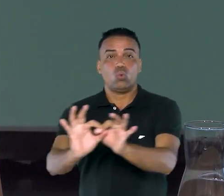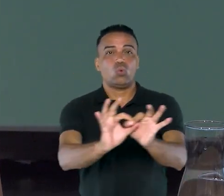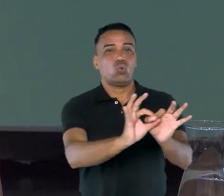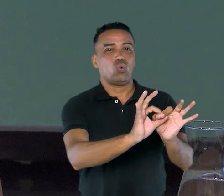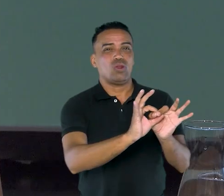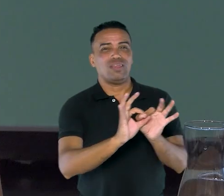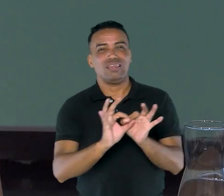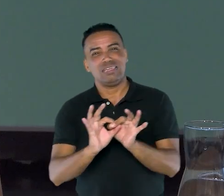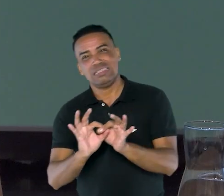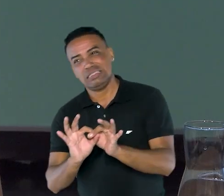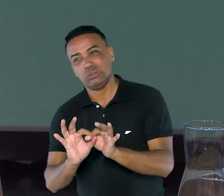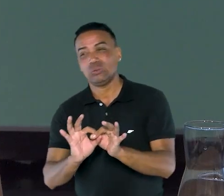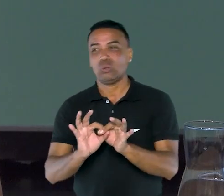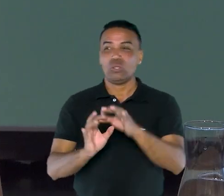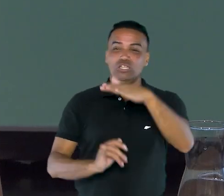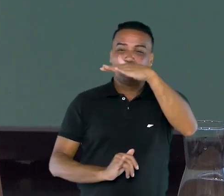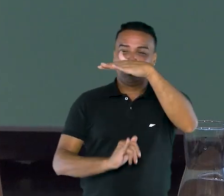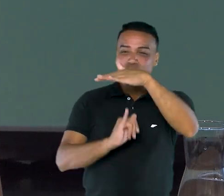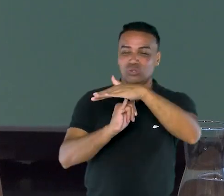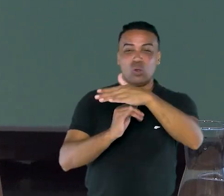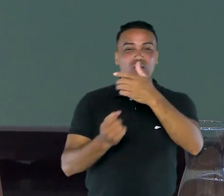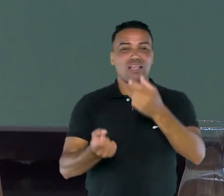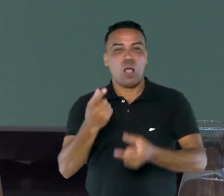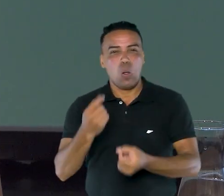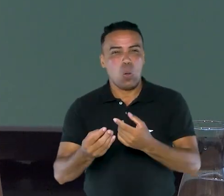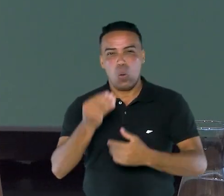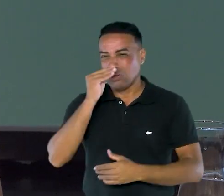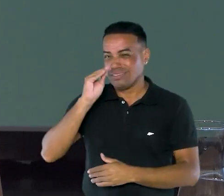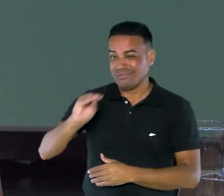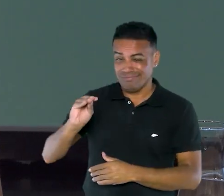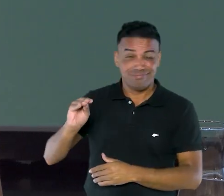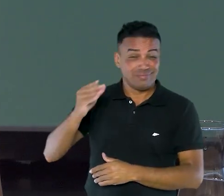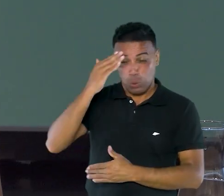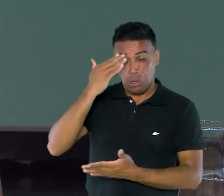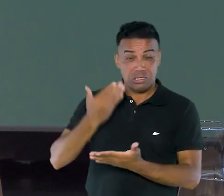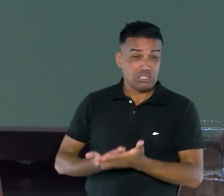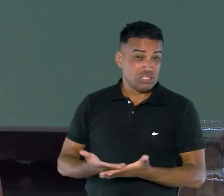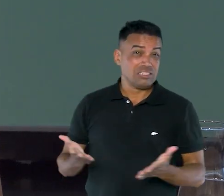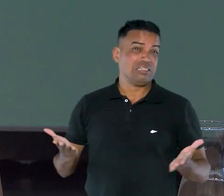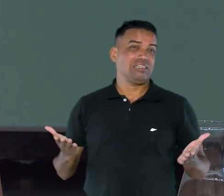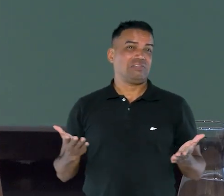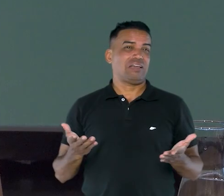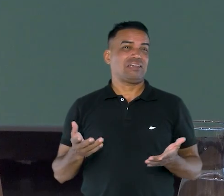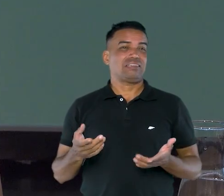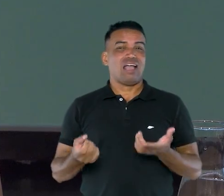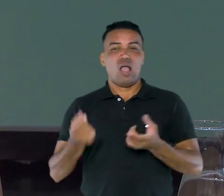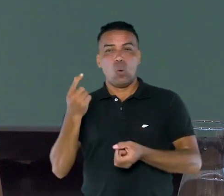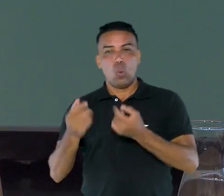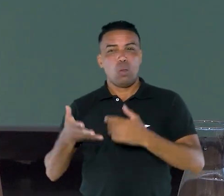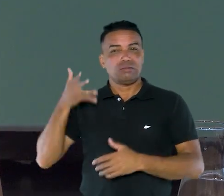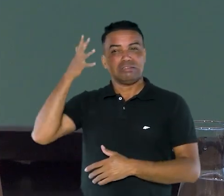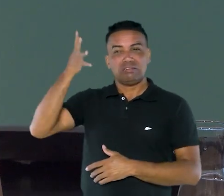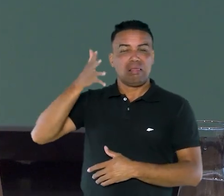desacreditando algumas instituições que são transcendentais, algumas narrativas, elas